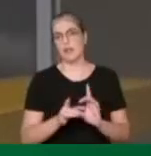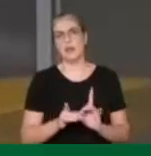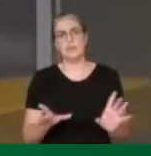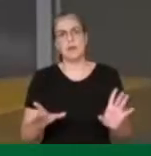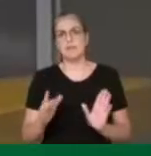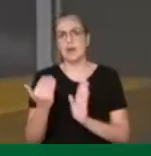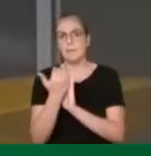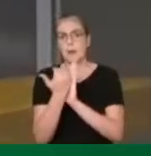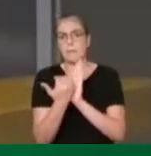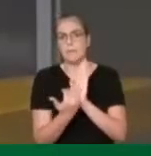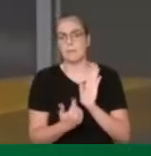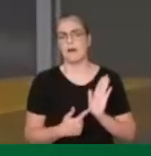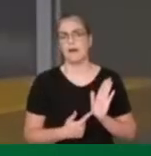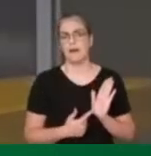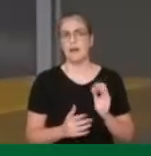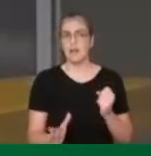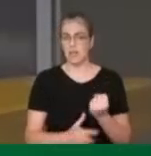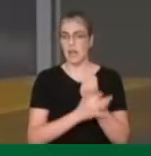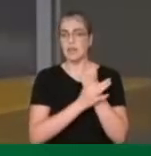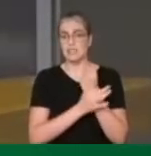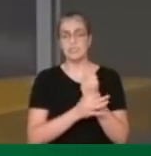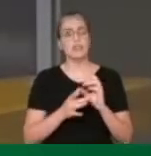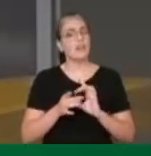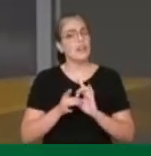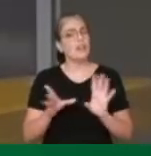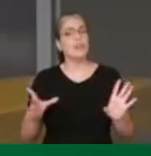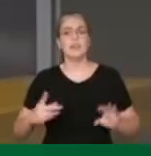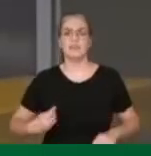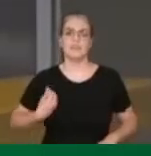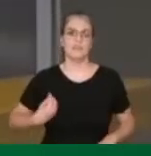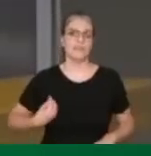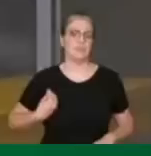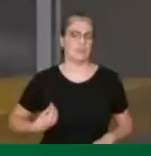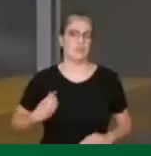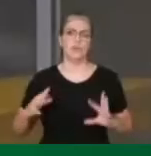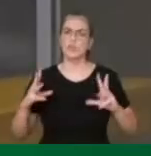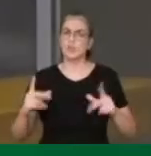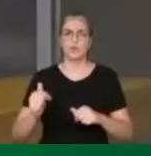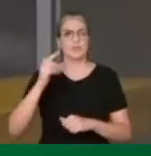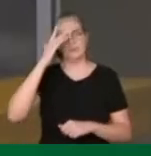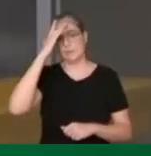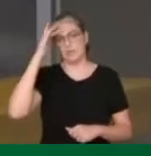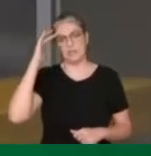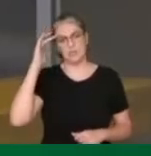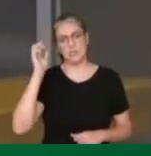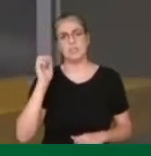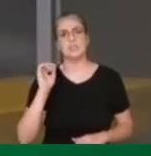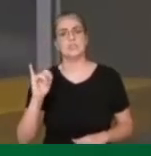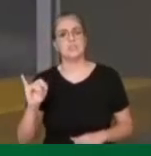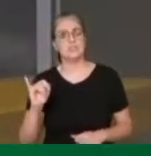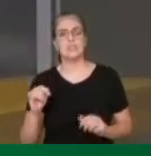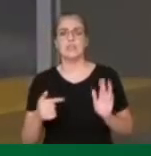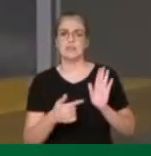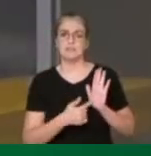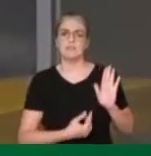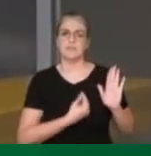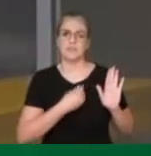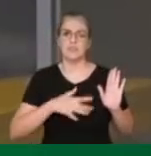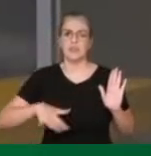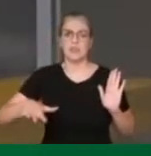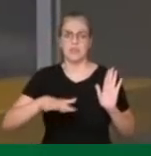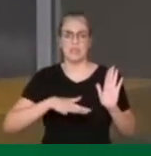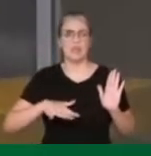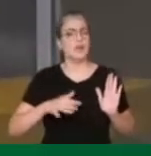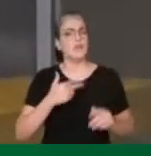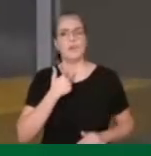e a garantir seu livre pleno exercício a toda pessoa que seja sujeita à sua jurisdição, sem discriminação